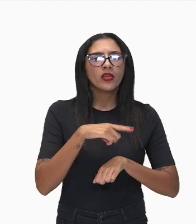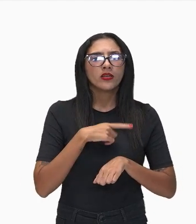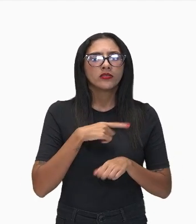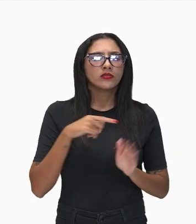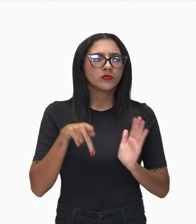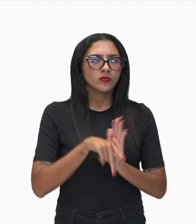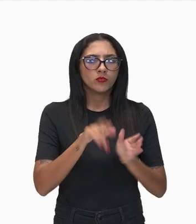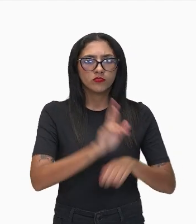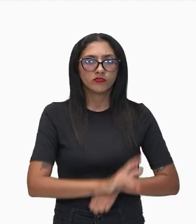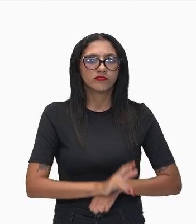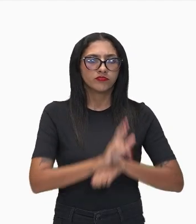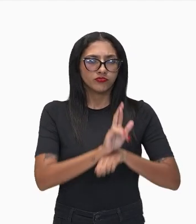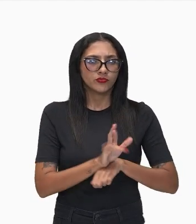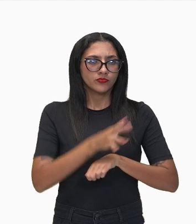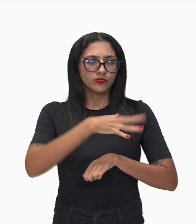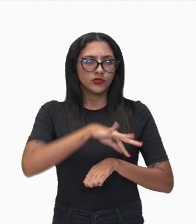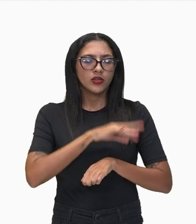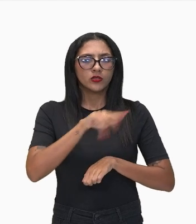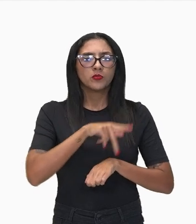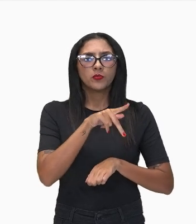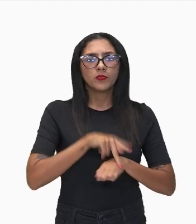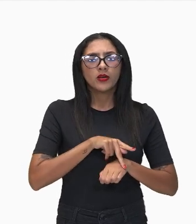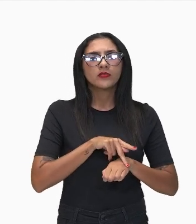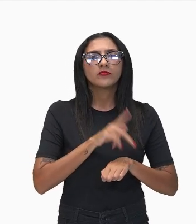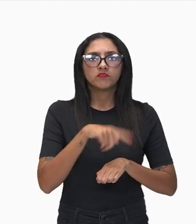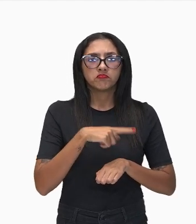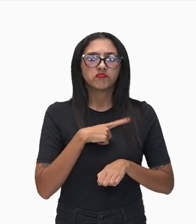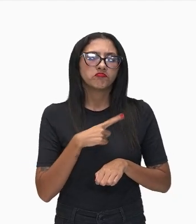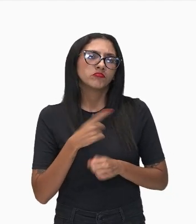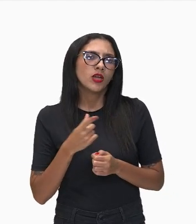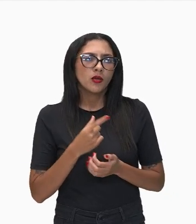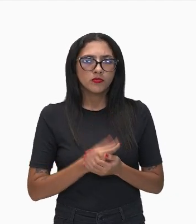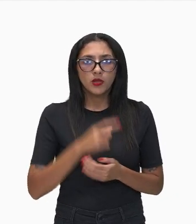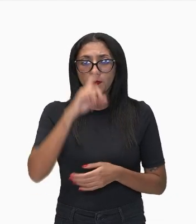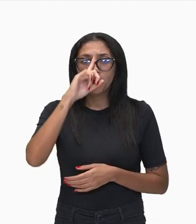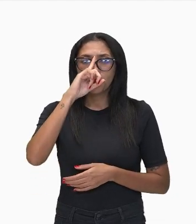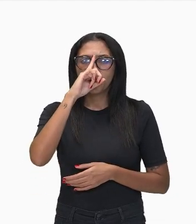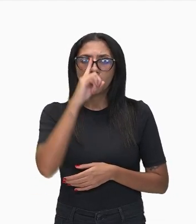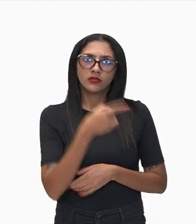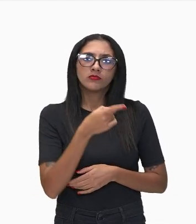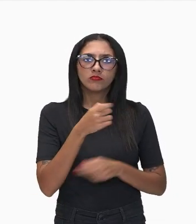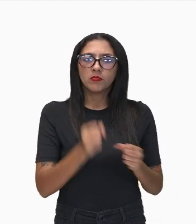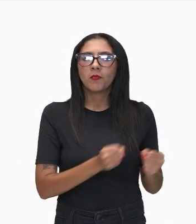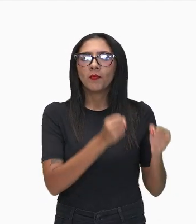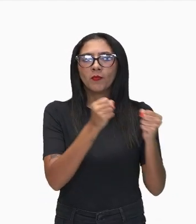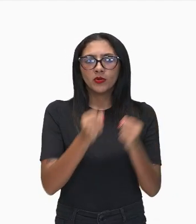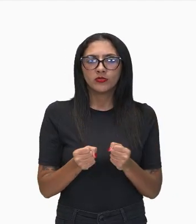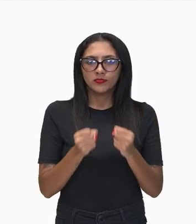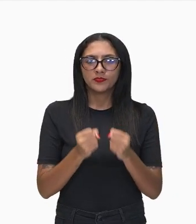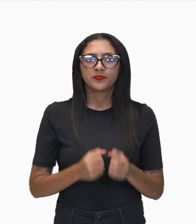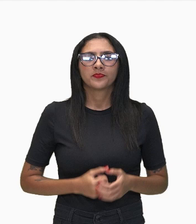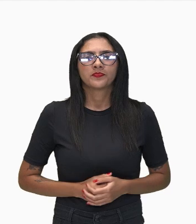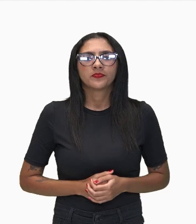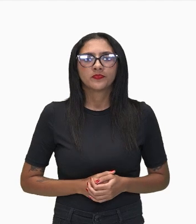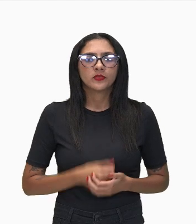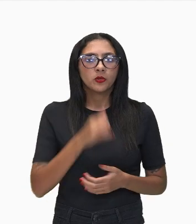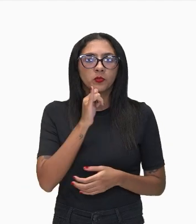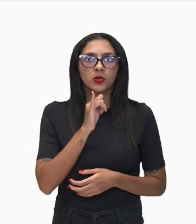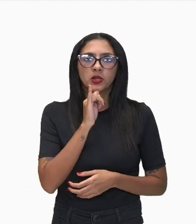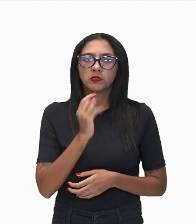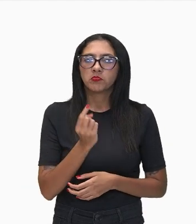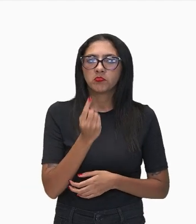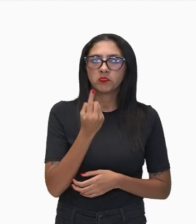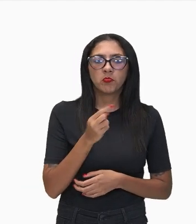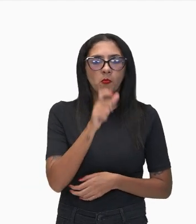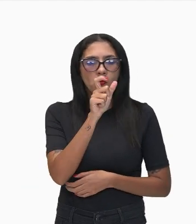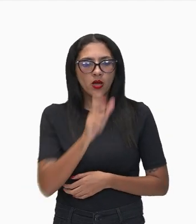de Estado, ele exercer o poder. Então, aí, numa monarquia constitucional, o rei, né, o